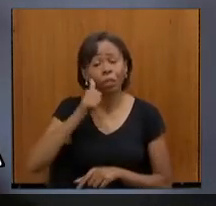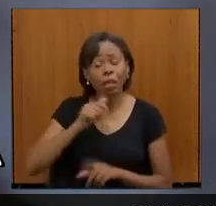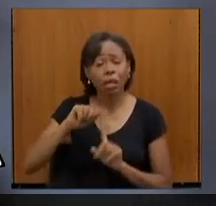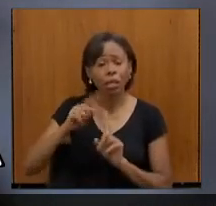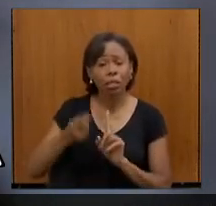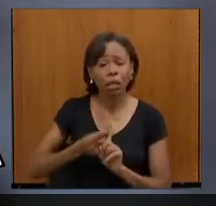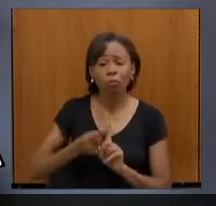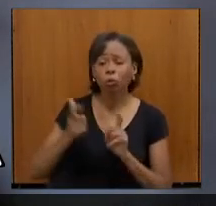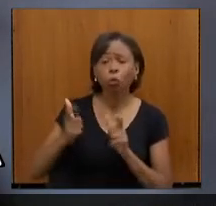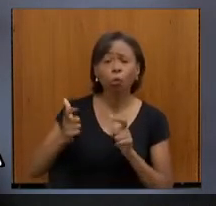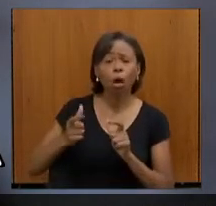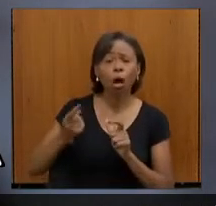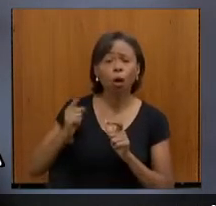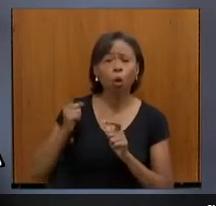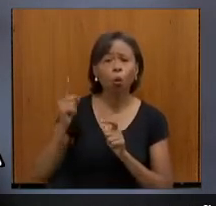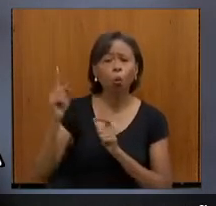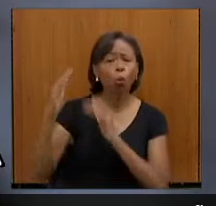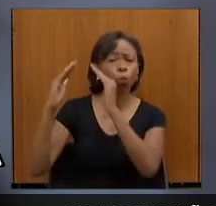ou